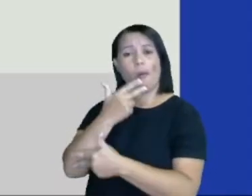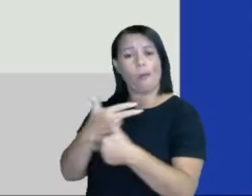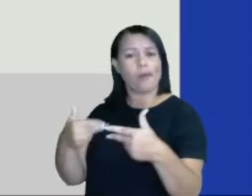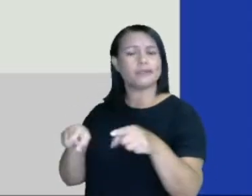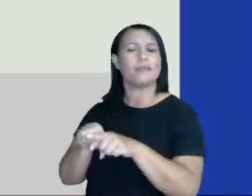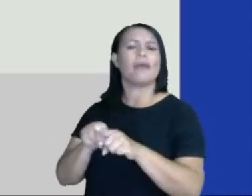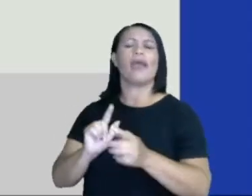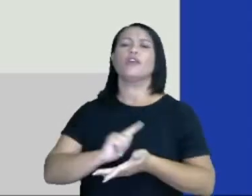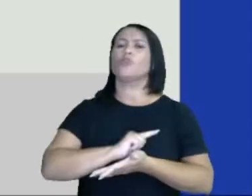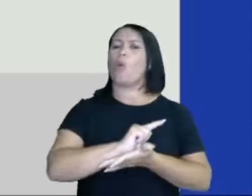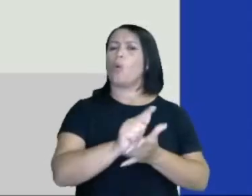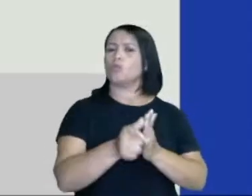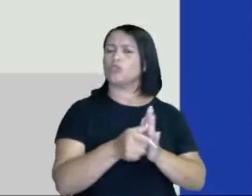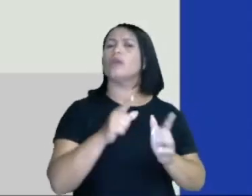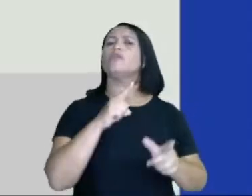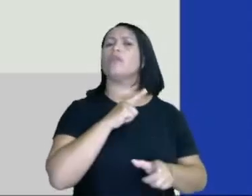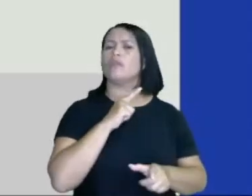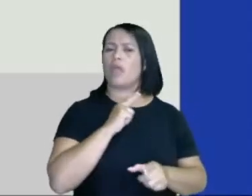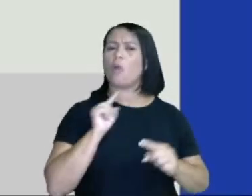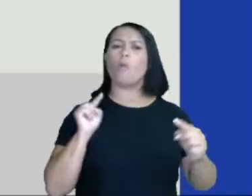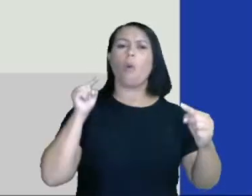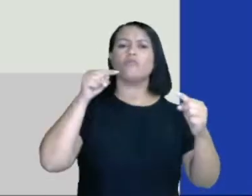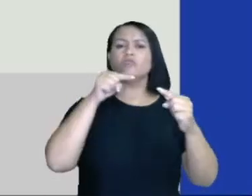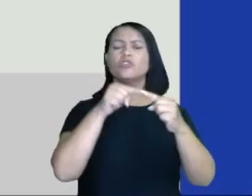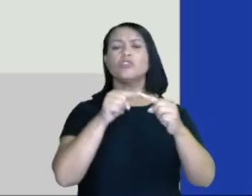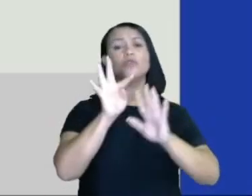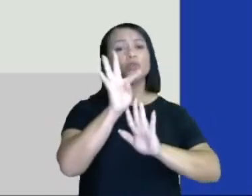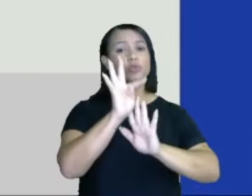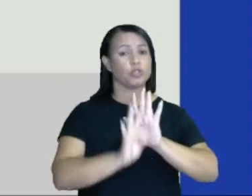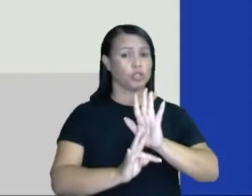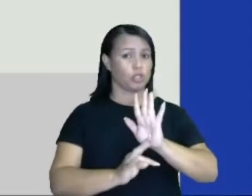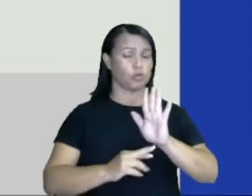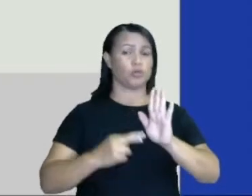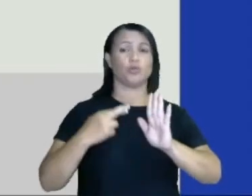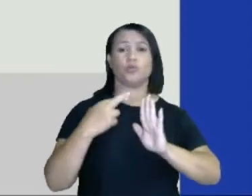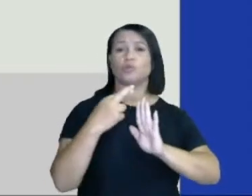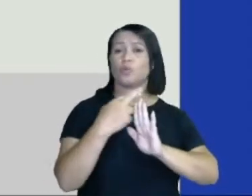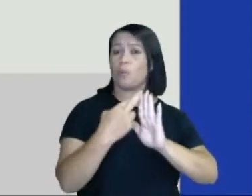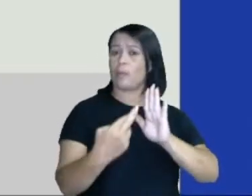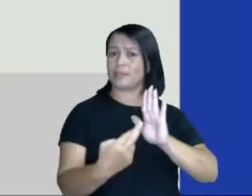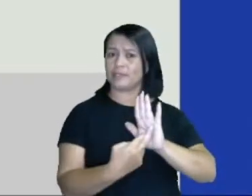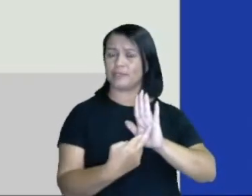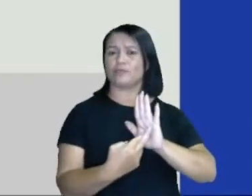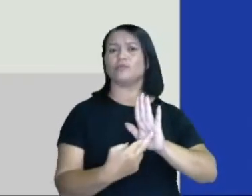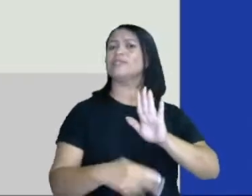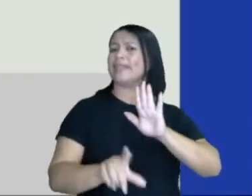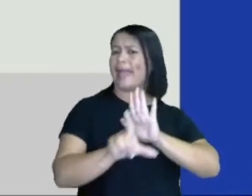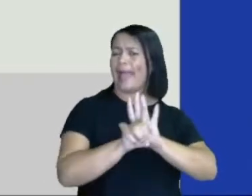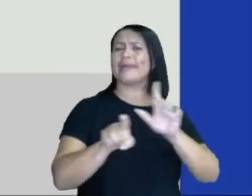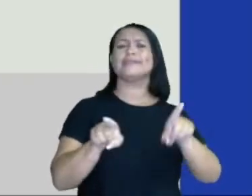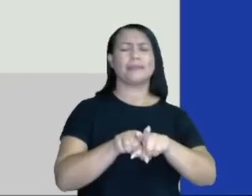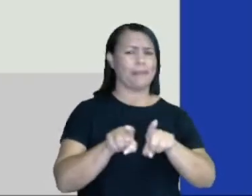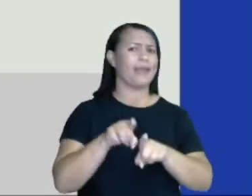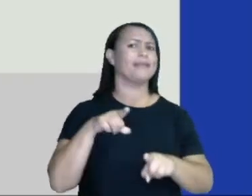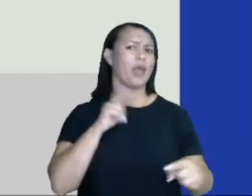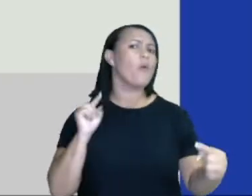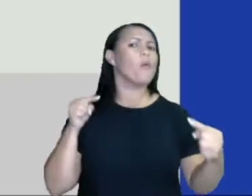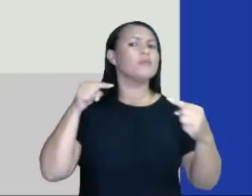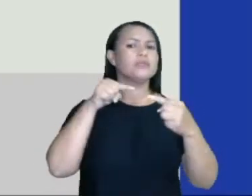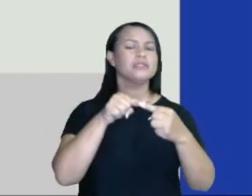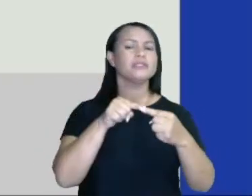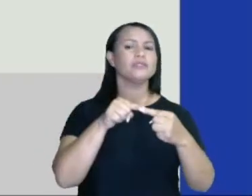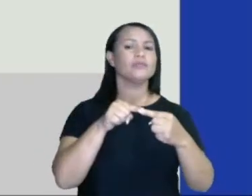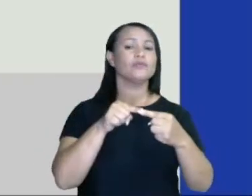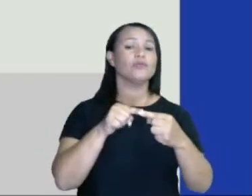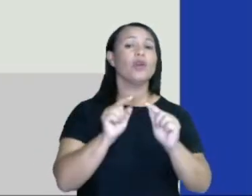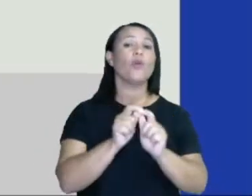gênero sempre vai ter um objetivo. E os textos normativos e legais também terão um objetivo. E